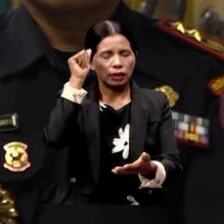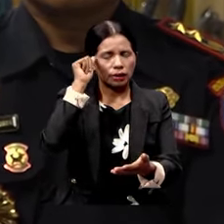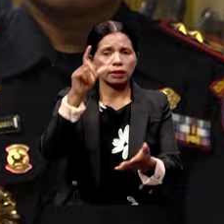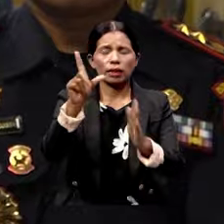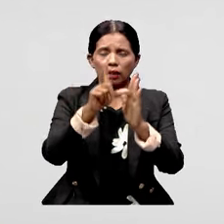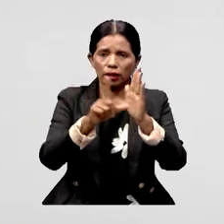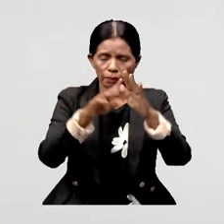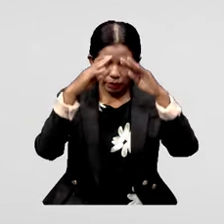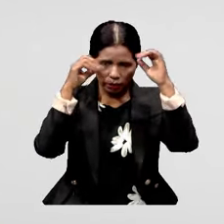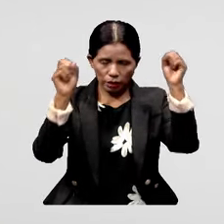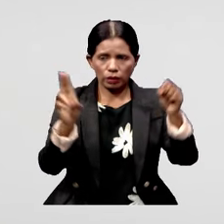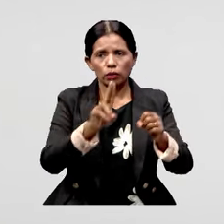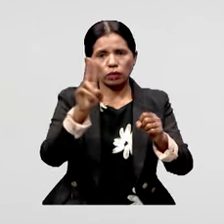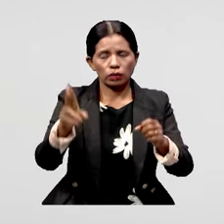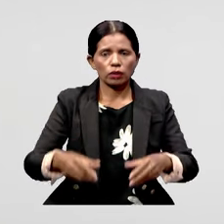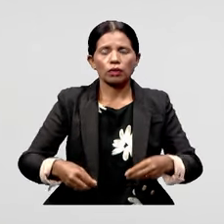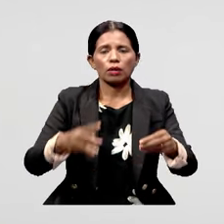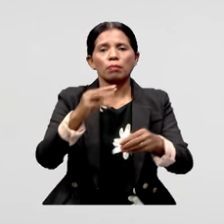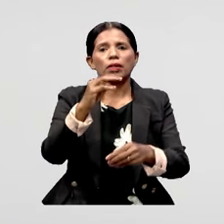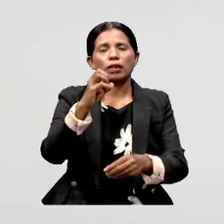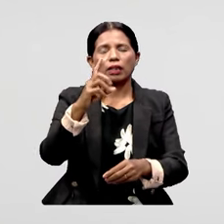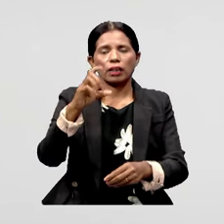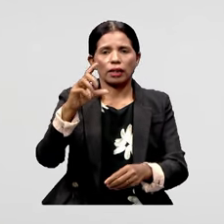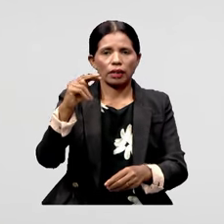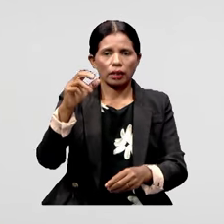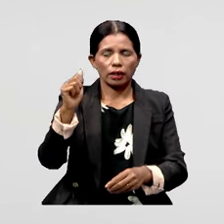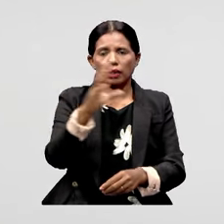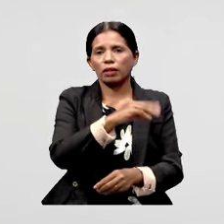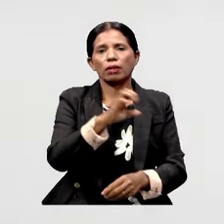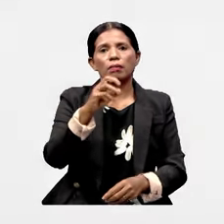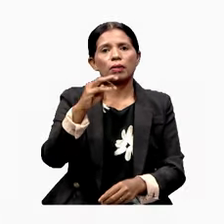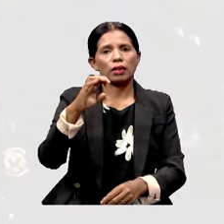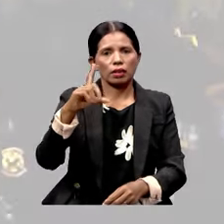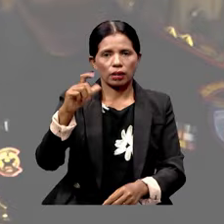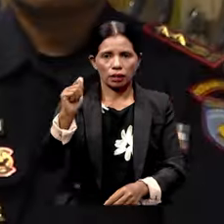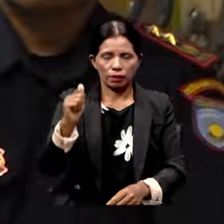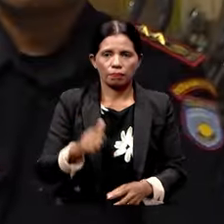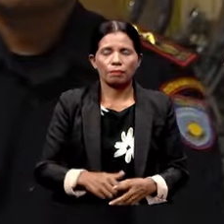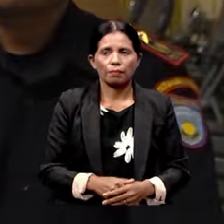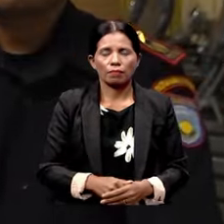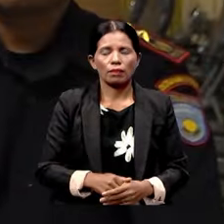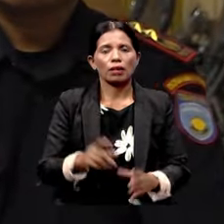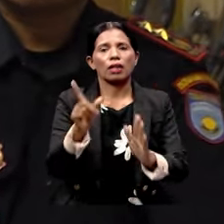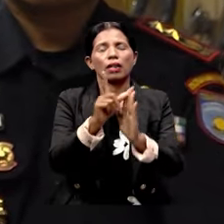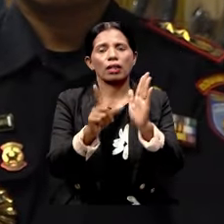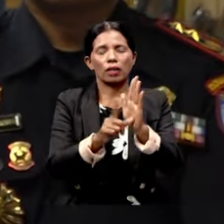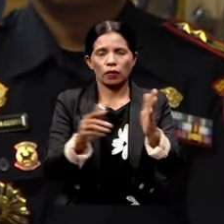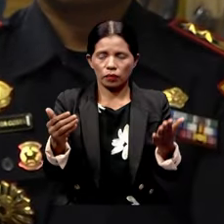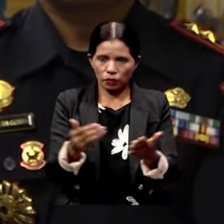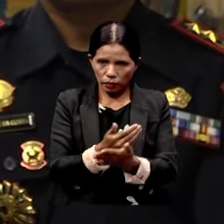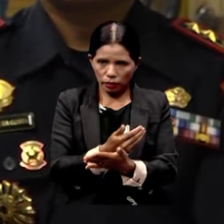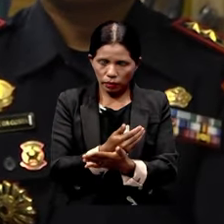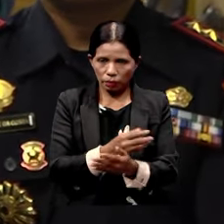República usa o de indulta Madalena Hanzam no Emília Pires. Baseba lei foi nebe que foi indutado halo